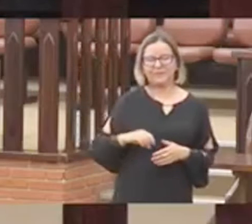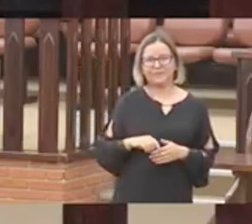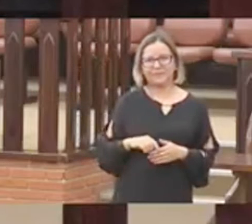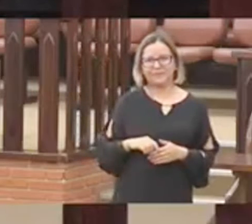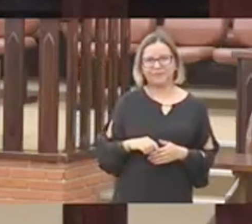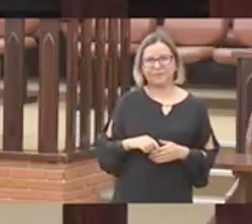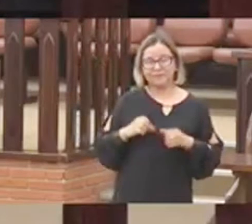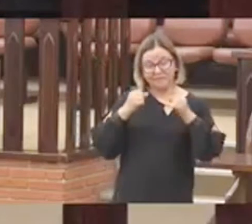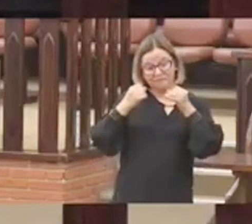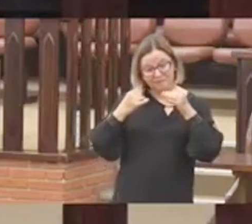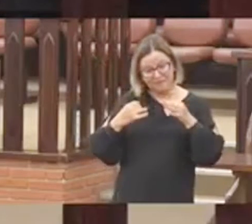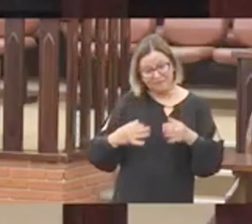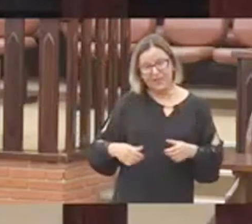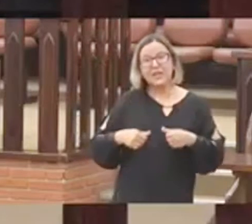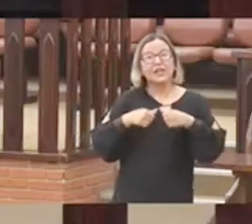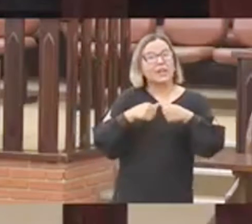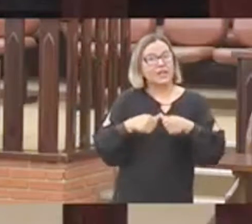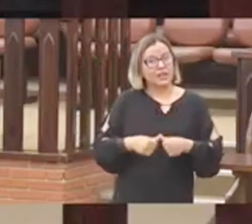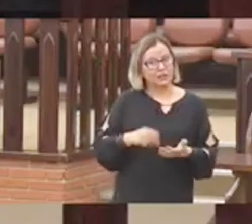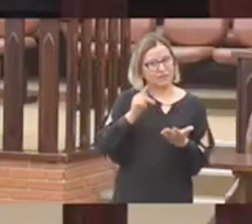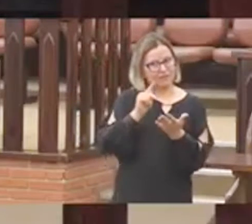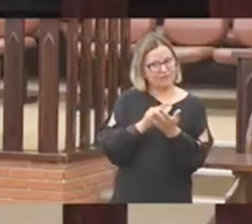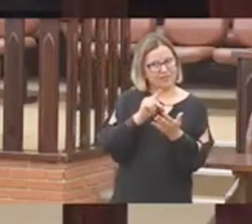vocês, isso sim é uma tragédia.